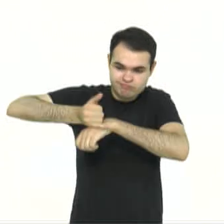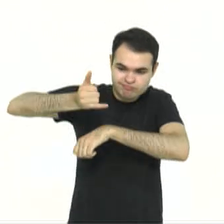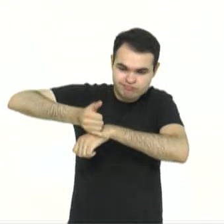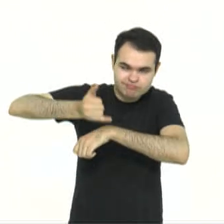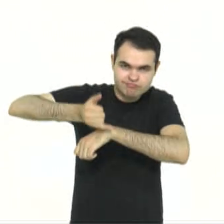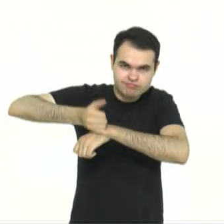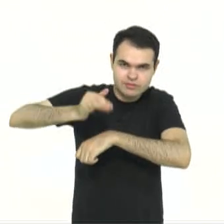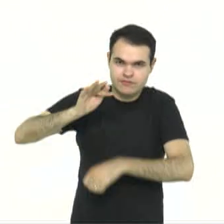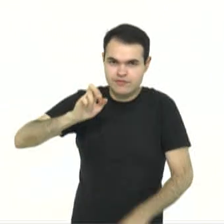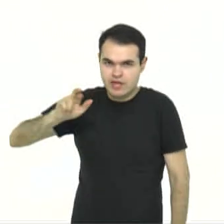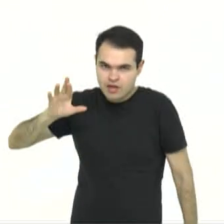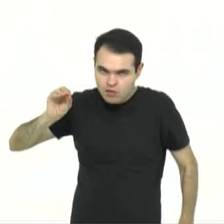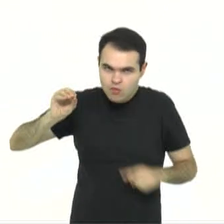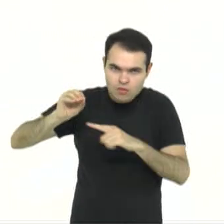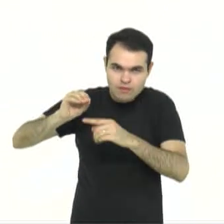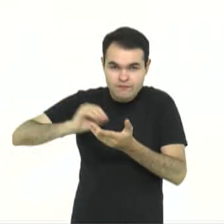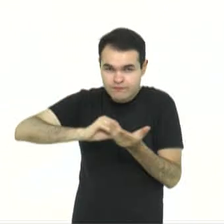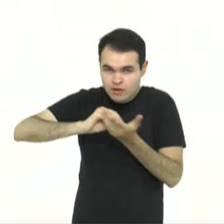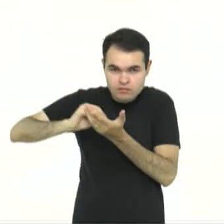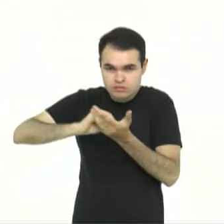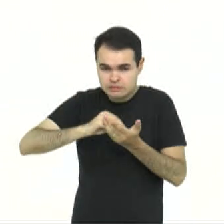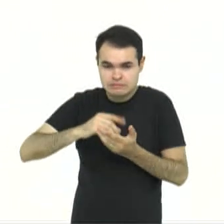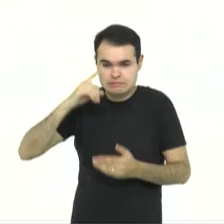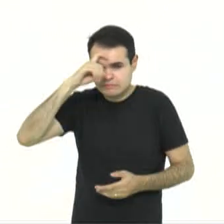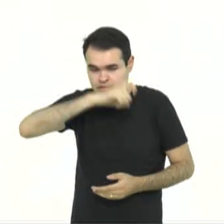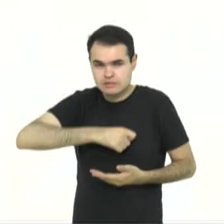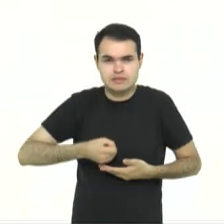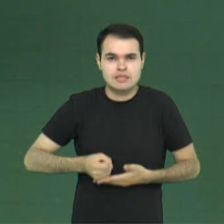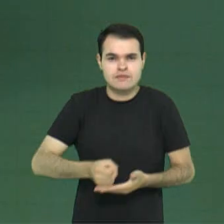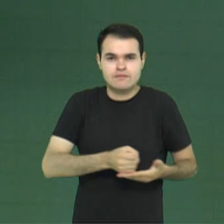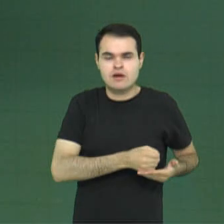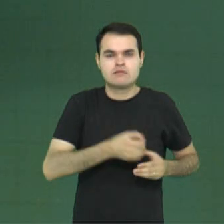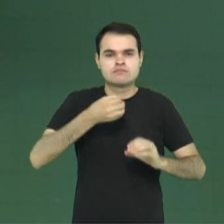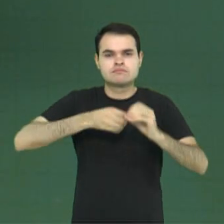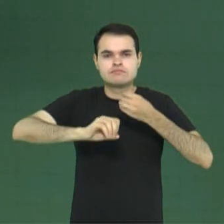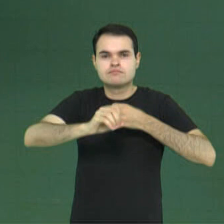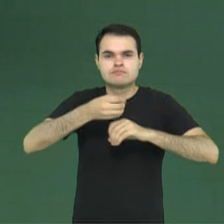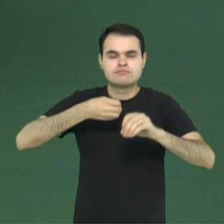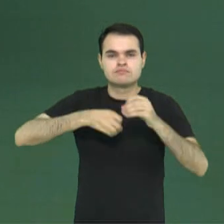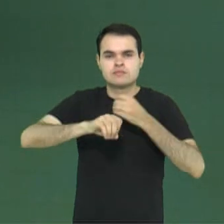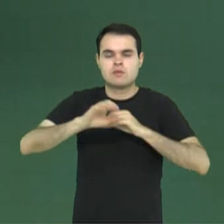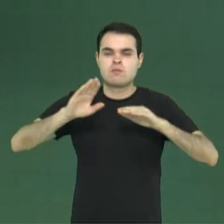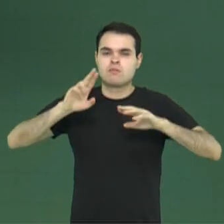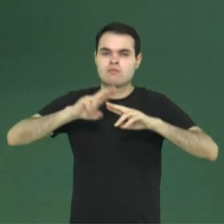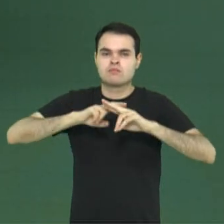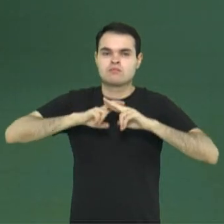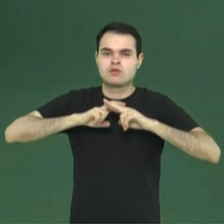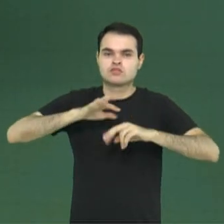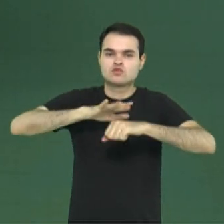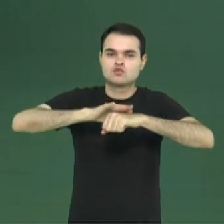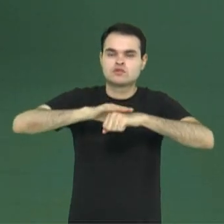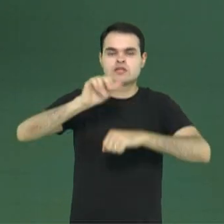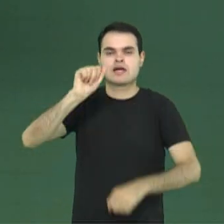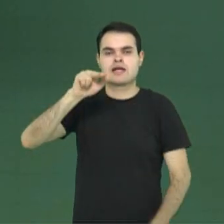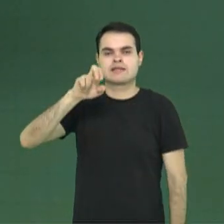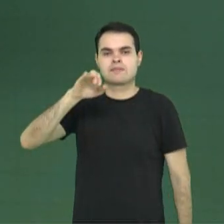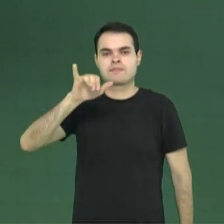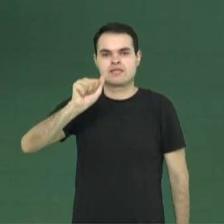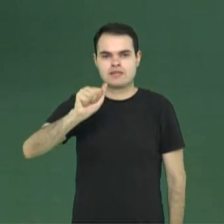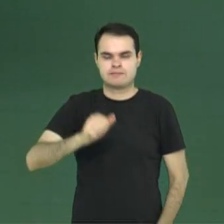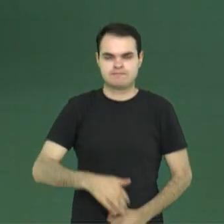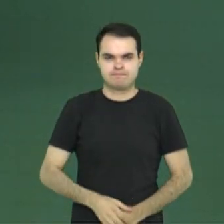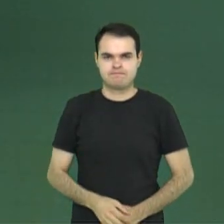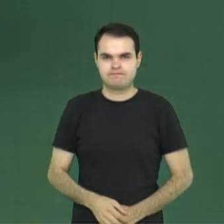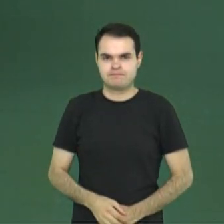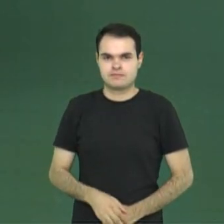tenho uma dificuldade no transporte de oxigênio, tá? Então, provocando uma coisa que a gente vai chamar de anemia, tá? Quem